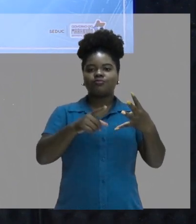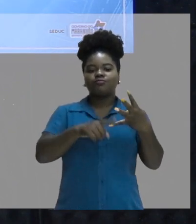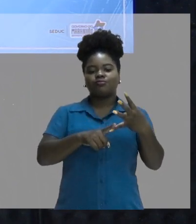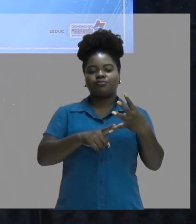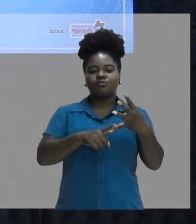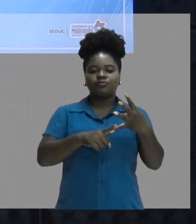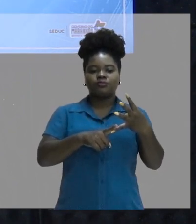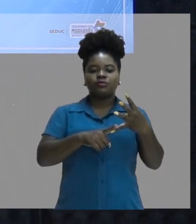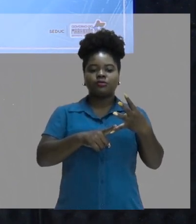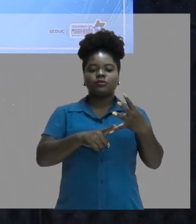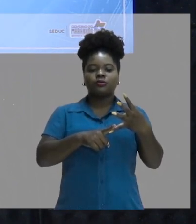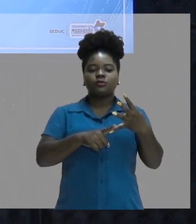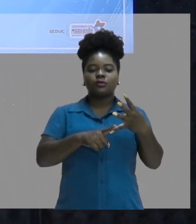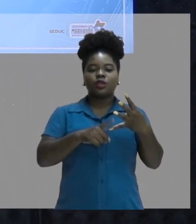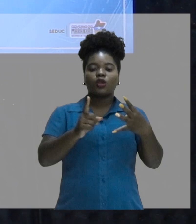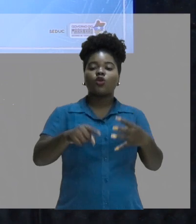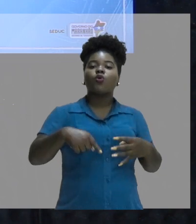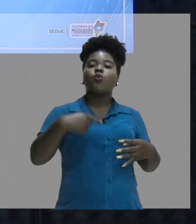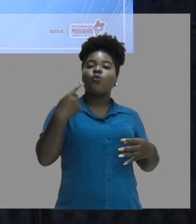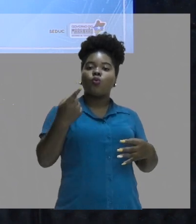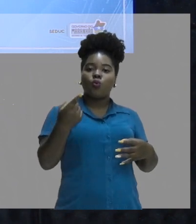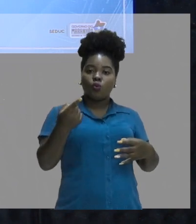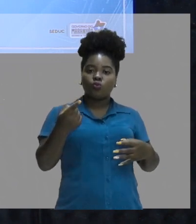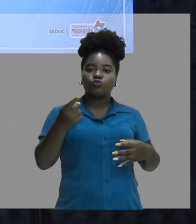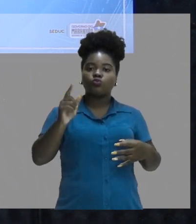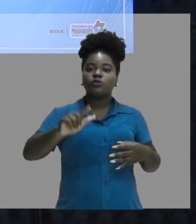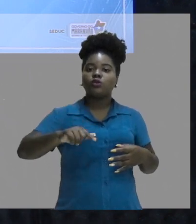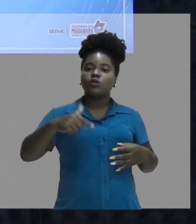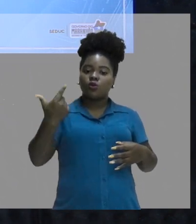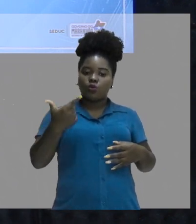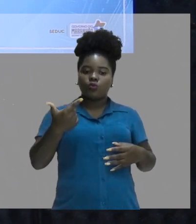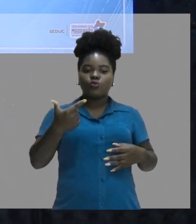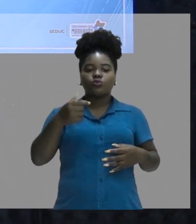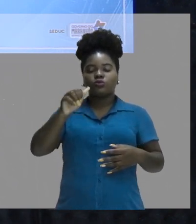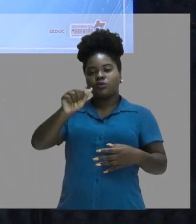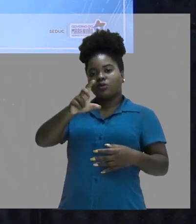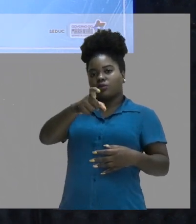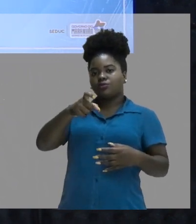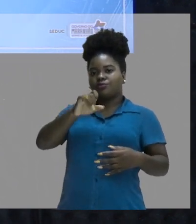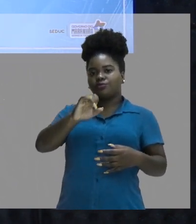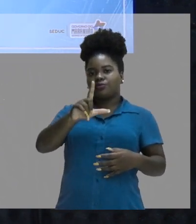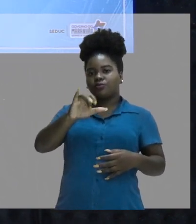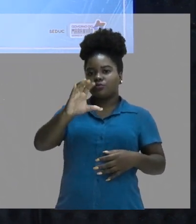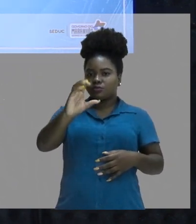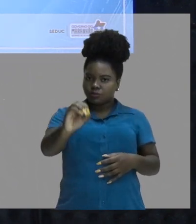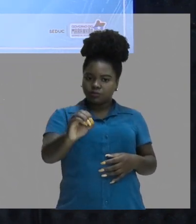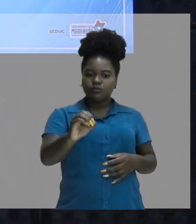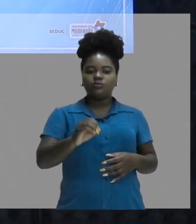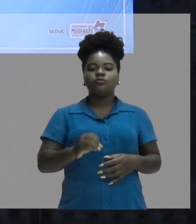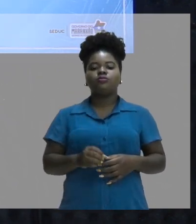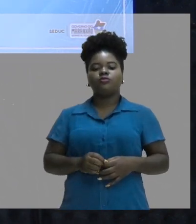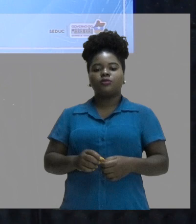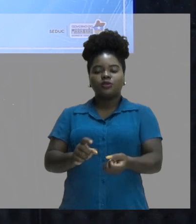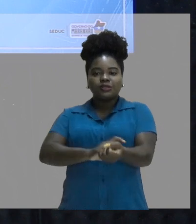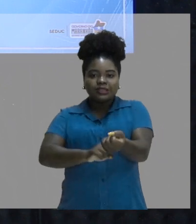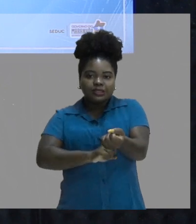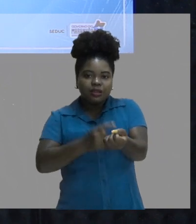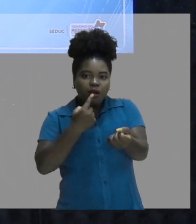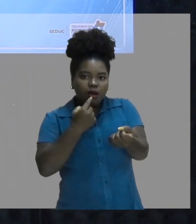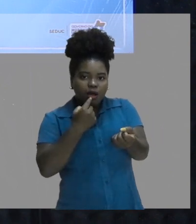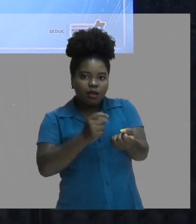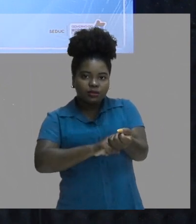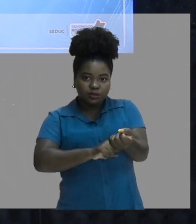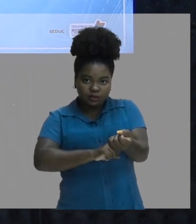fluxos sanguíneos. Vocês vão ver durante a aula que nós temos 3 tipos de tecidos. E um é o tecido liso, que ele é